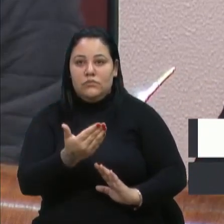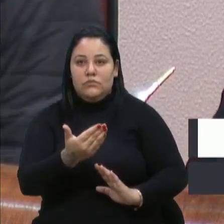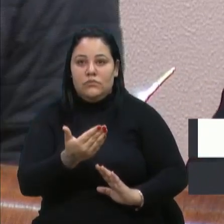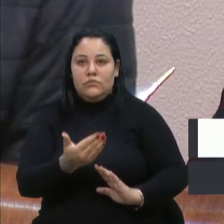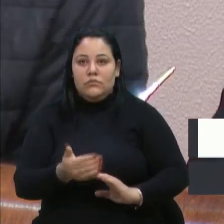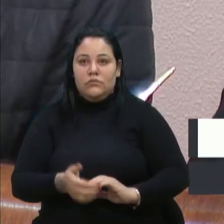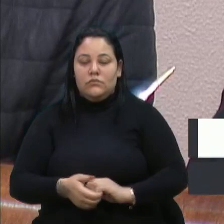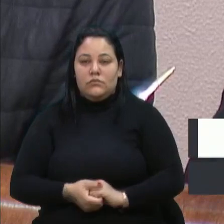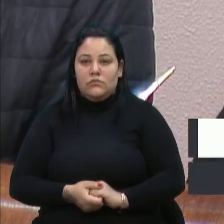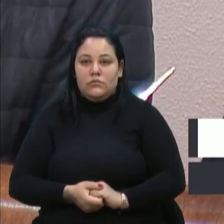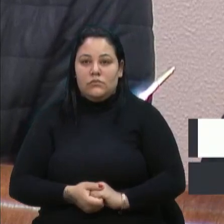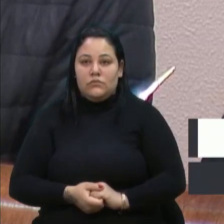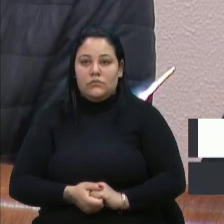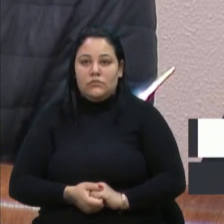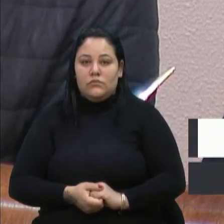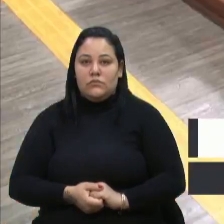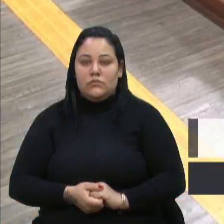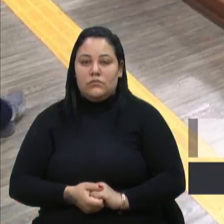do PT.